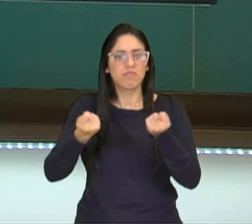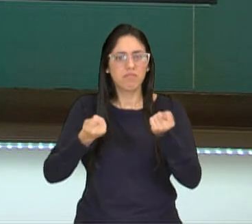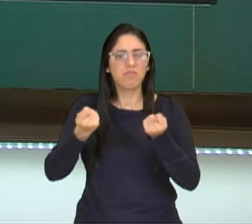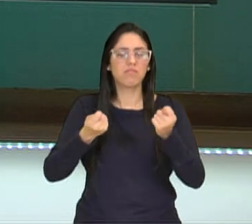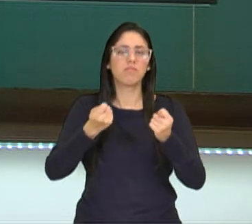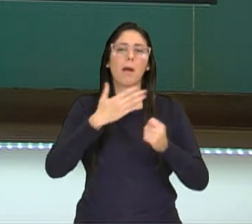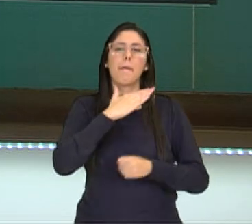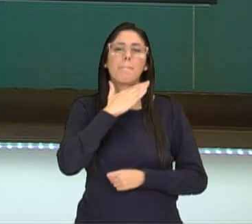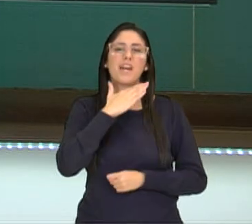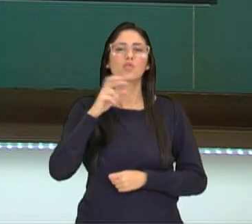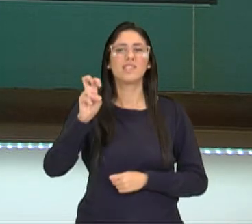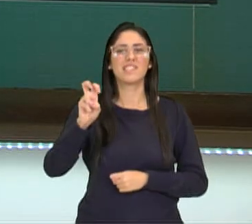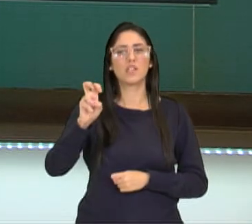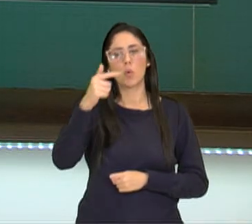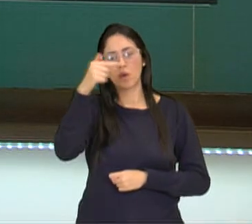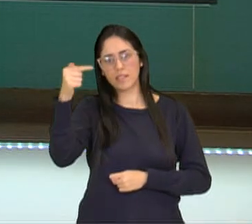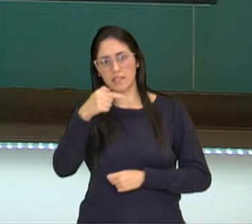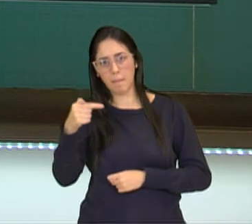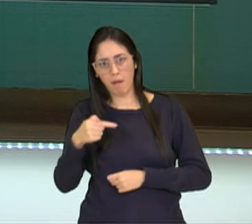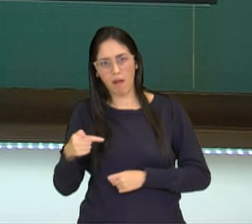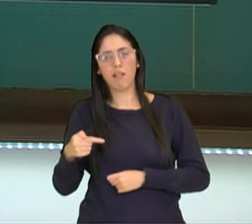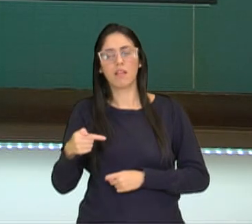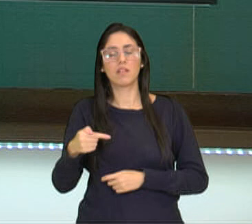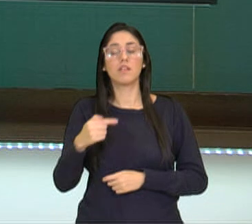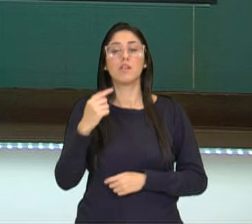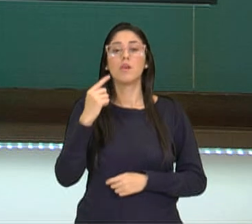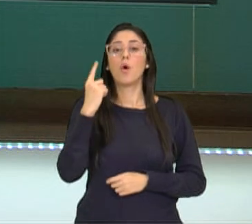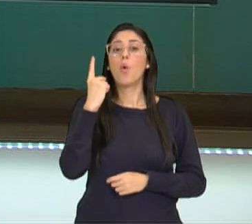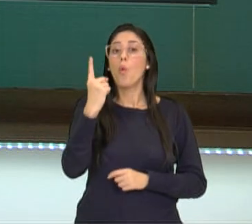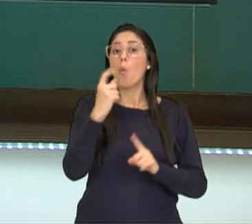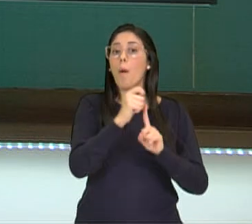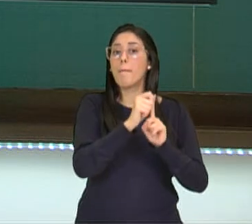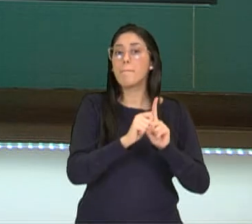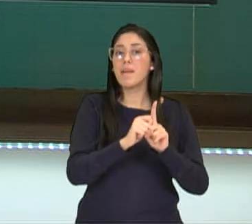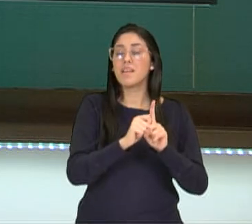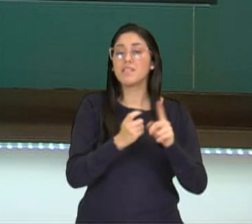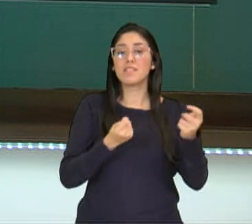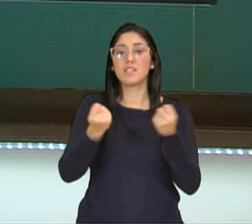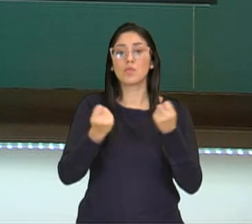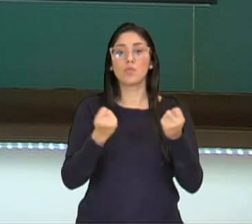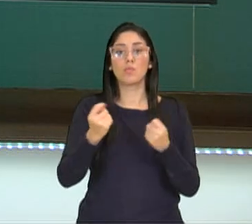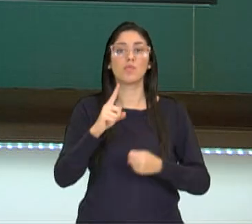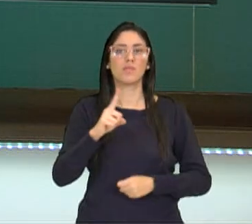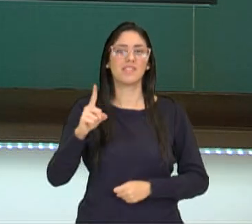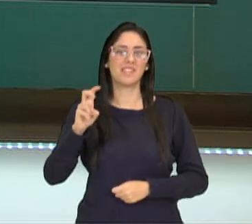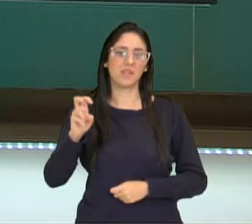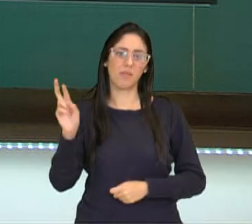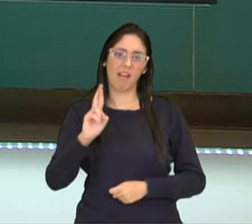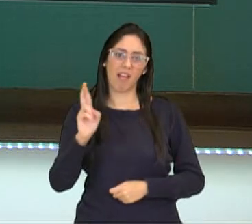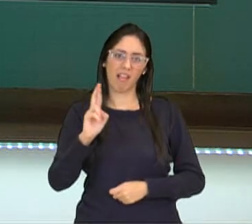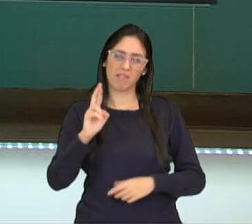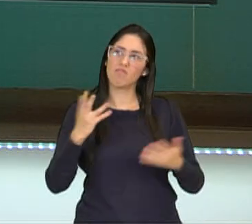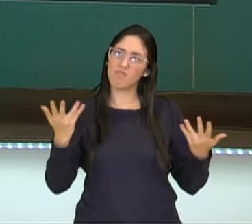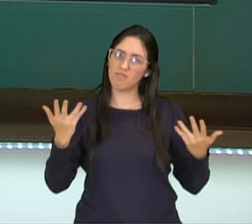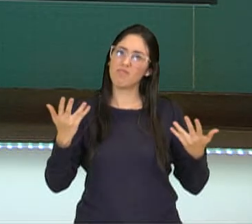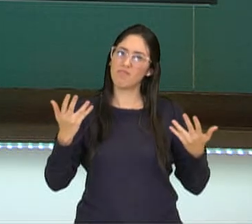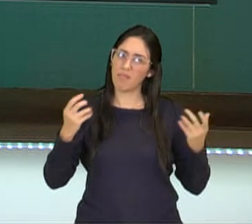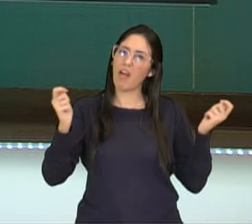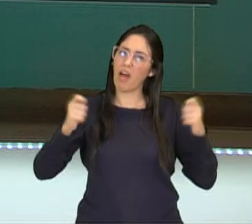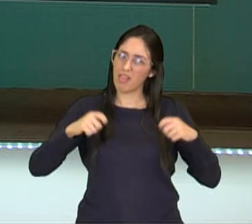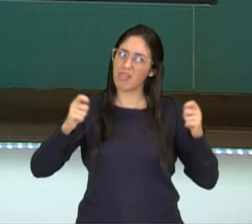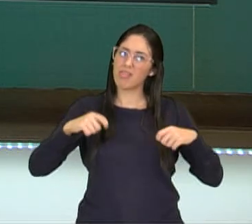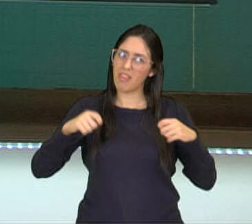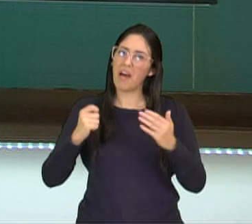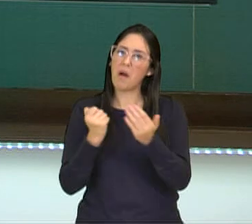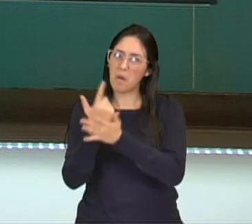semanas. Então, portanto, ele conseguiu economizar durante um mês R$ 115. Provavelmente esse dinheiro já vai ser suficiente,